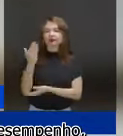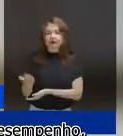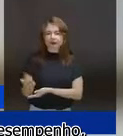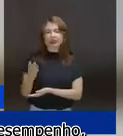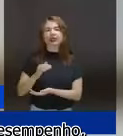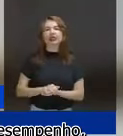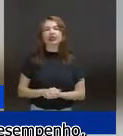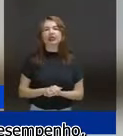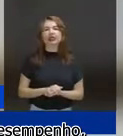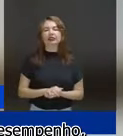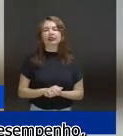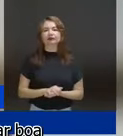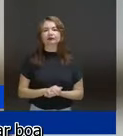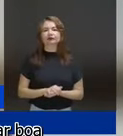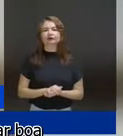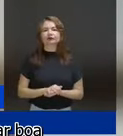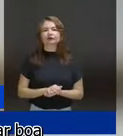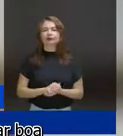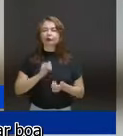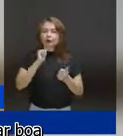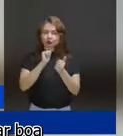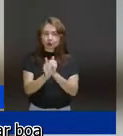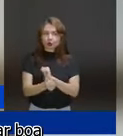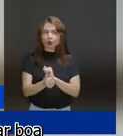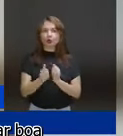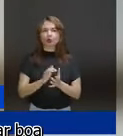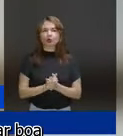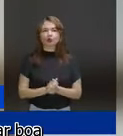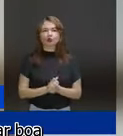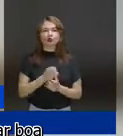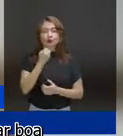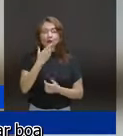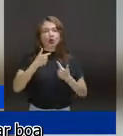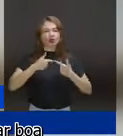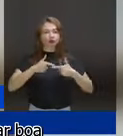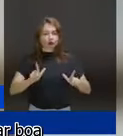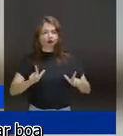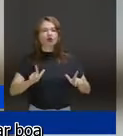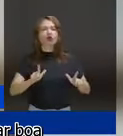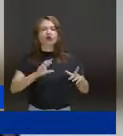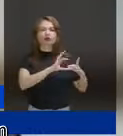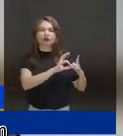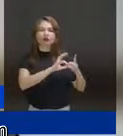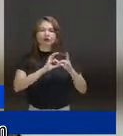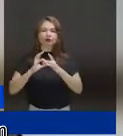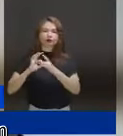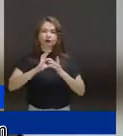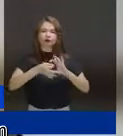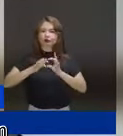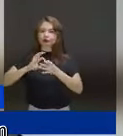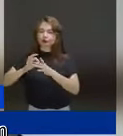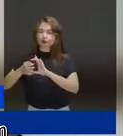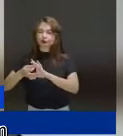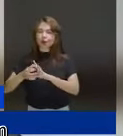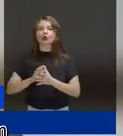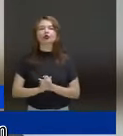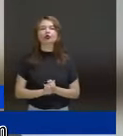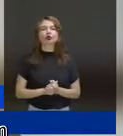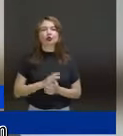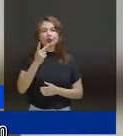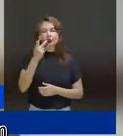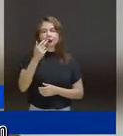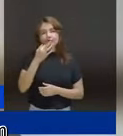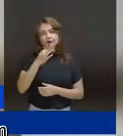seu destaque no esporte, no atletismo, desejar boa sorte nos Jogos Olímpicos em Paris, né? E